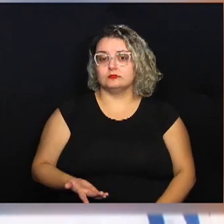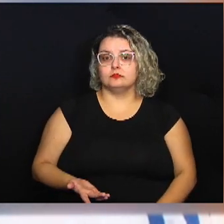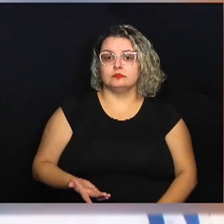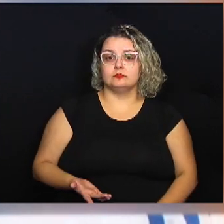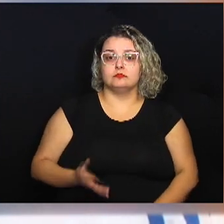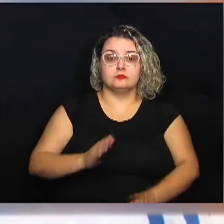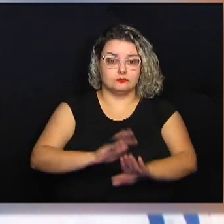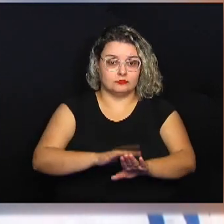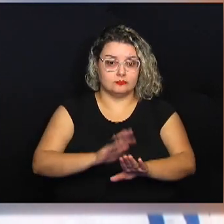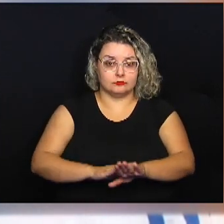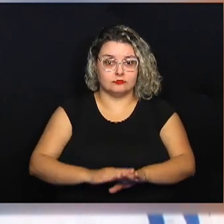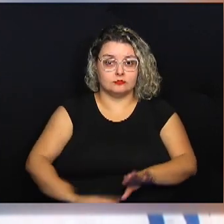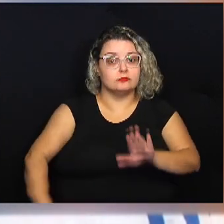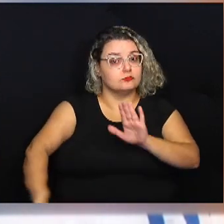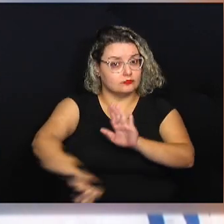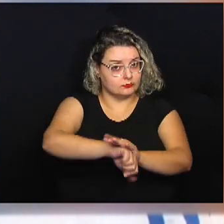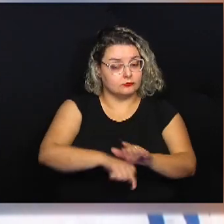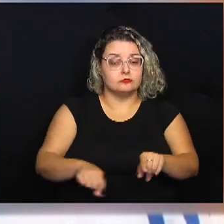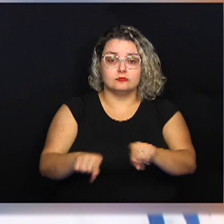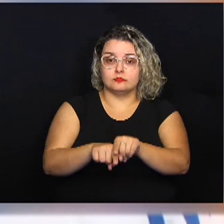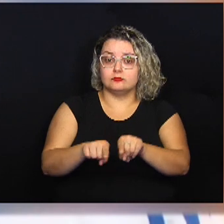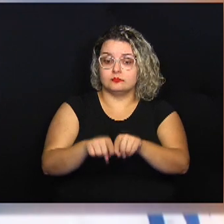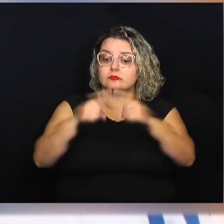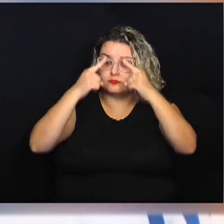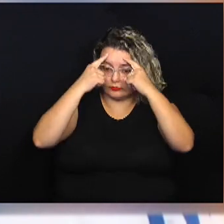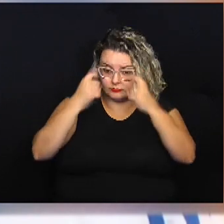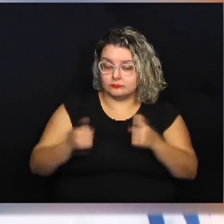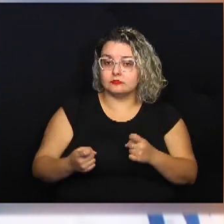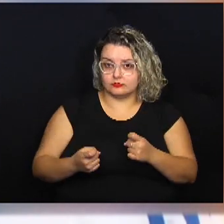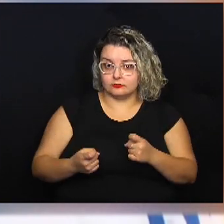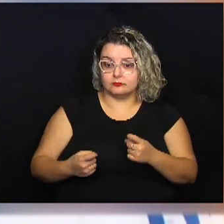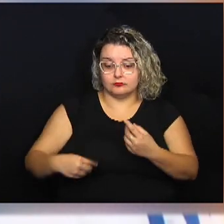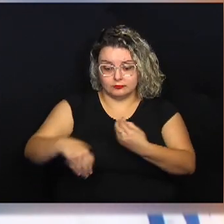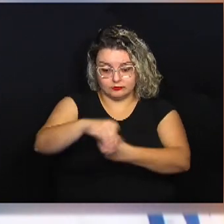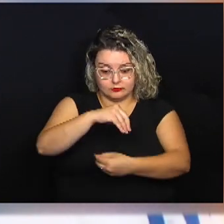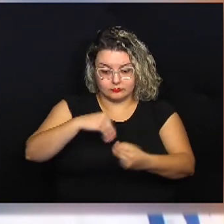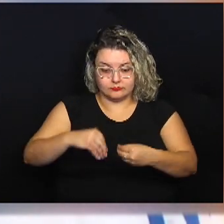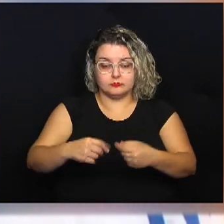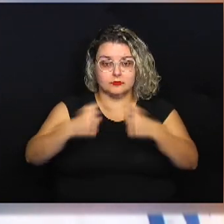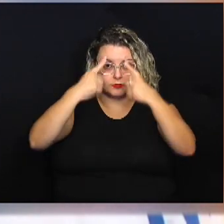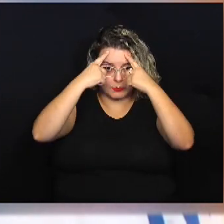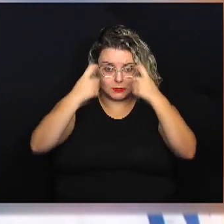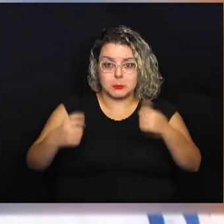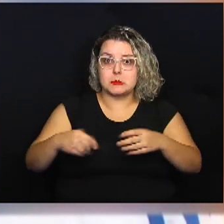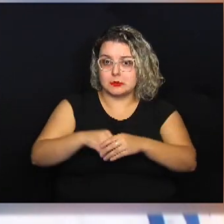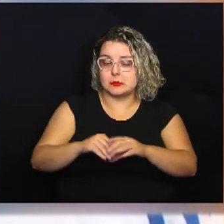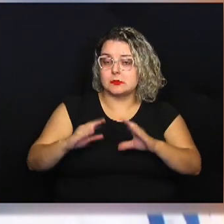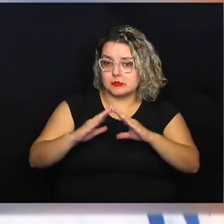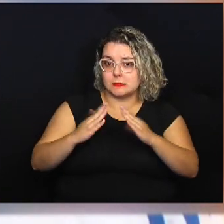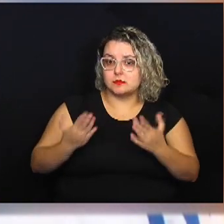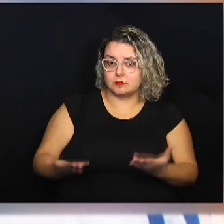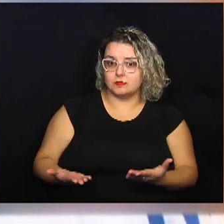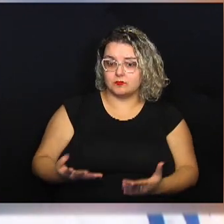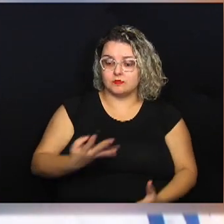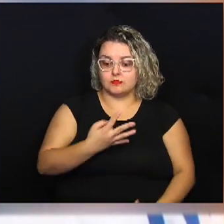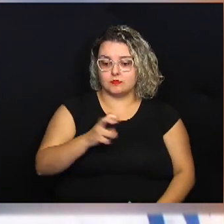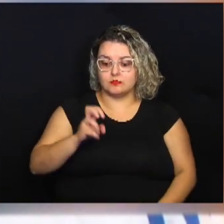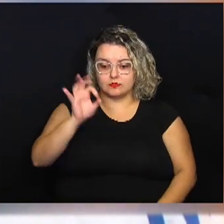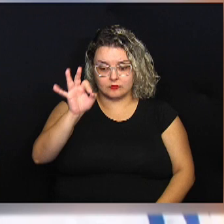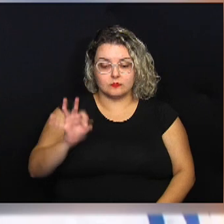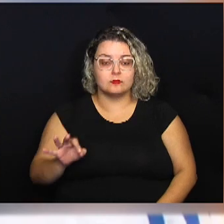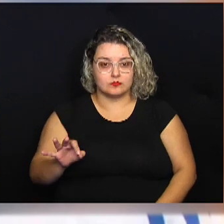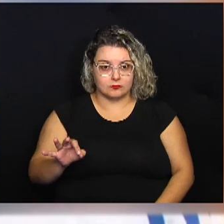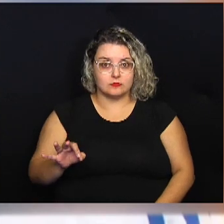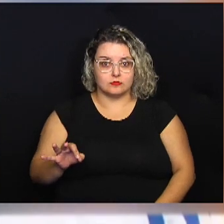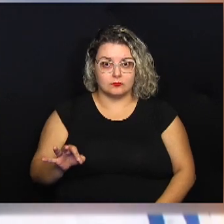atos de criminalidade, como também de violência, envolvendo violência doméstica. Coloca-se aí 45% dos